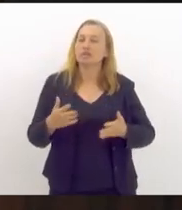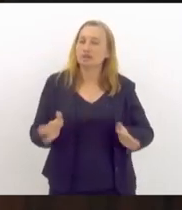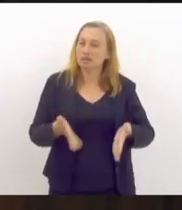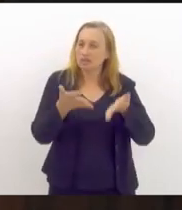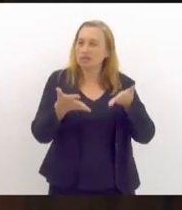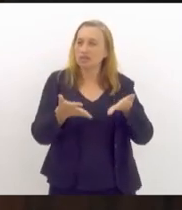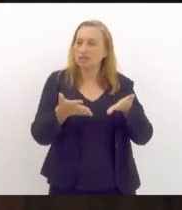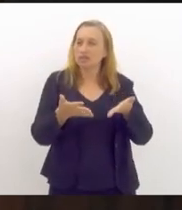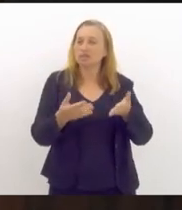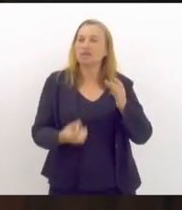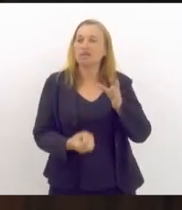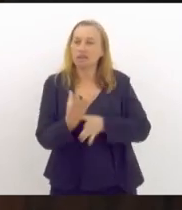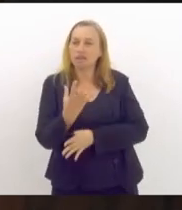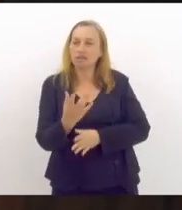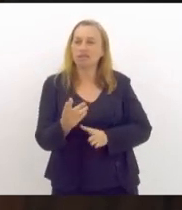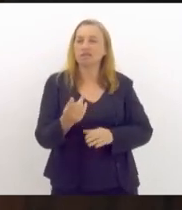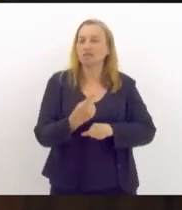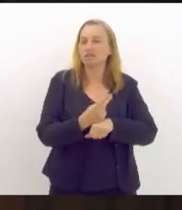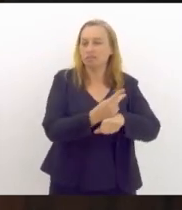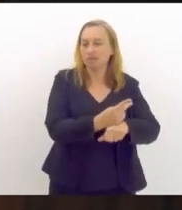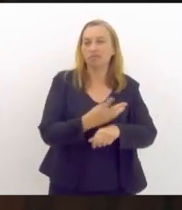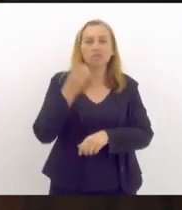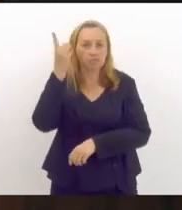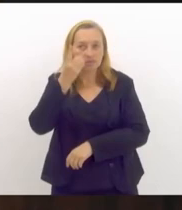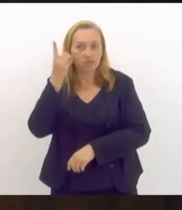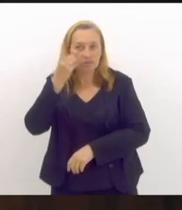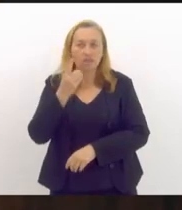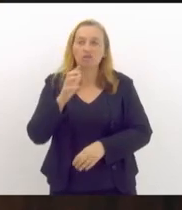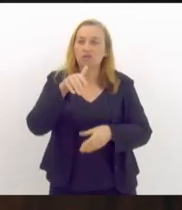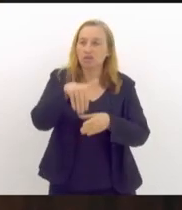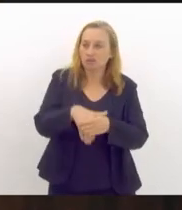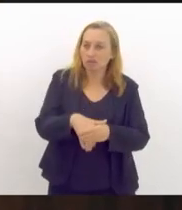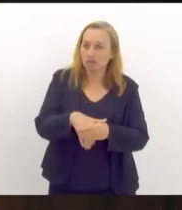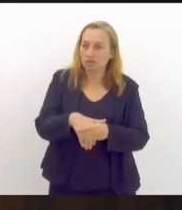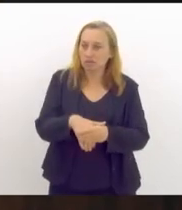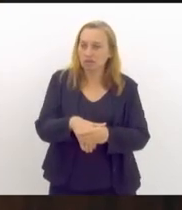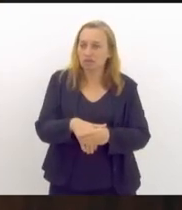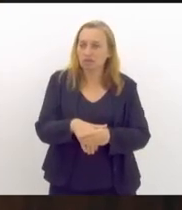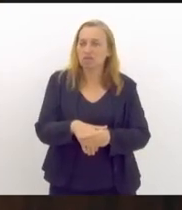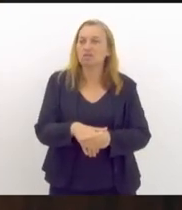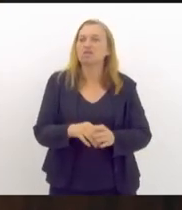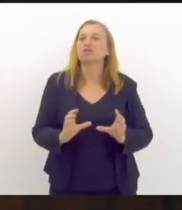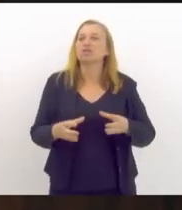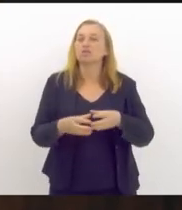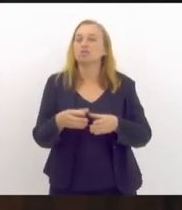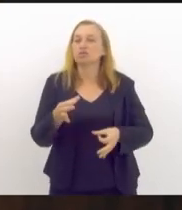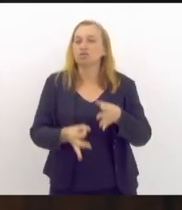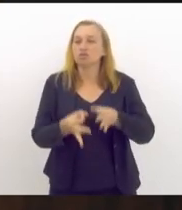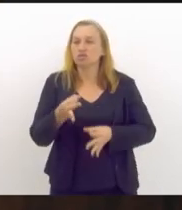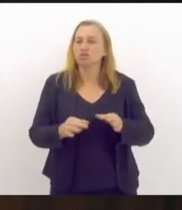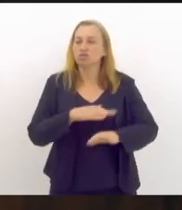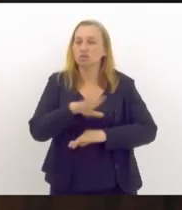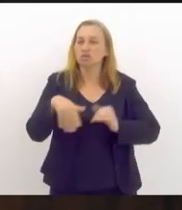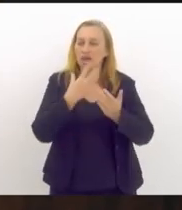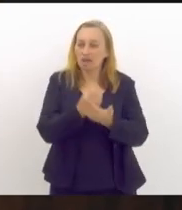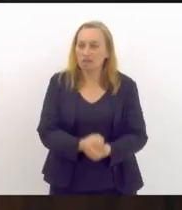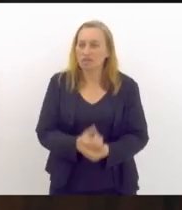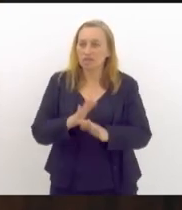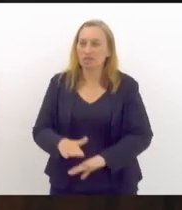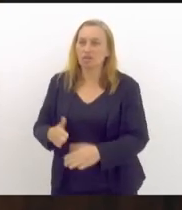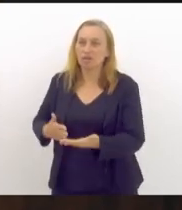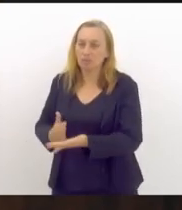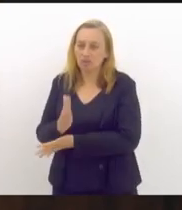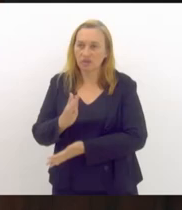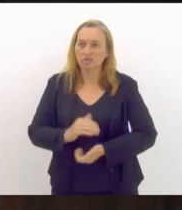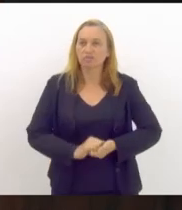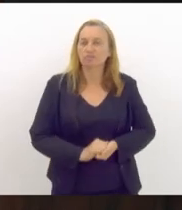da criação desse prêmio Deputado em votação a emenda da Comissão de Justiça senhores que aprovam Como estão